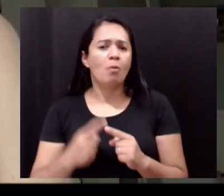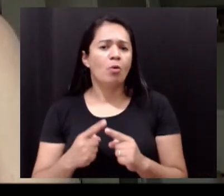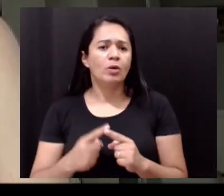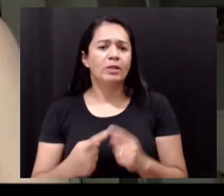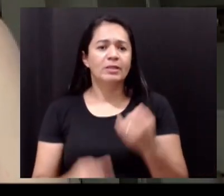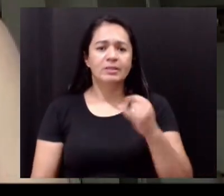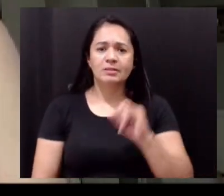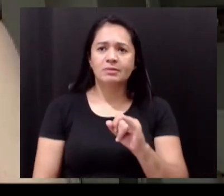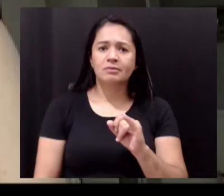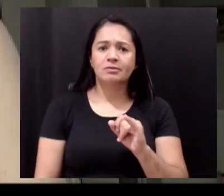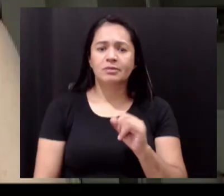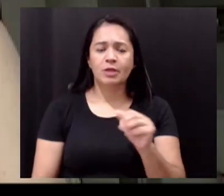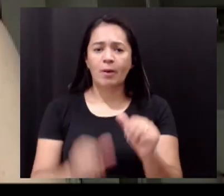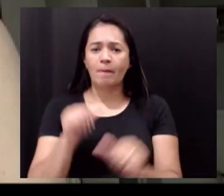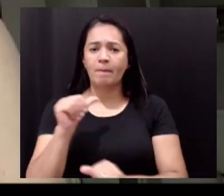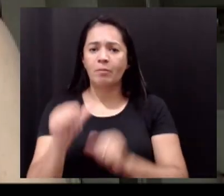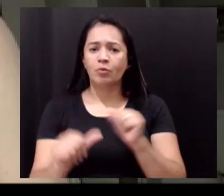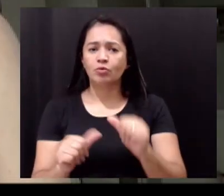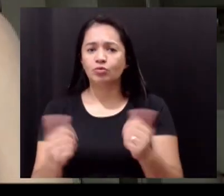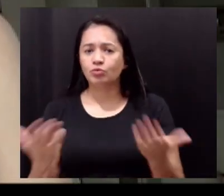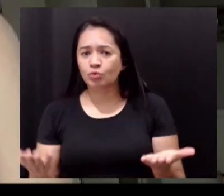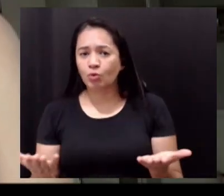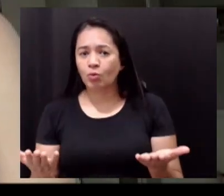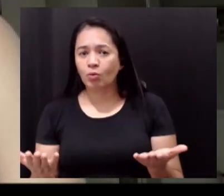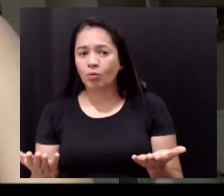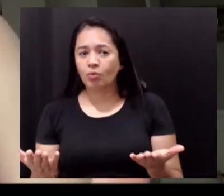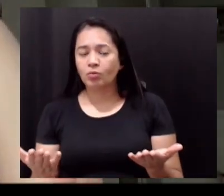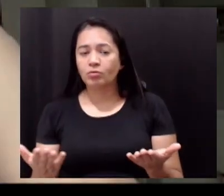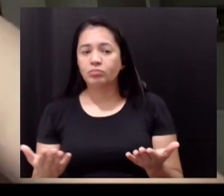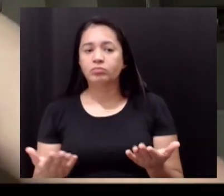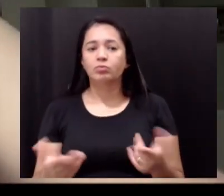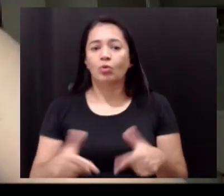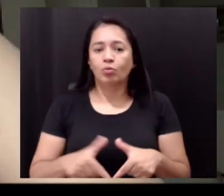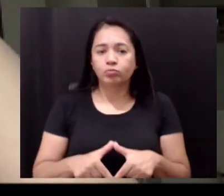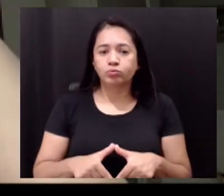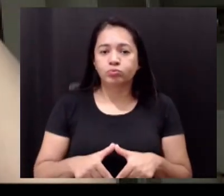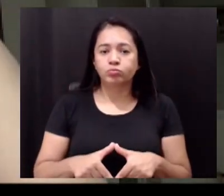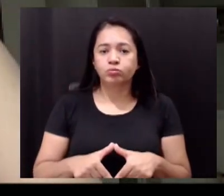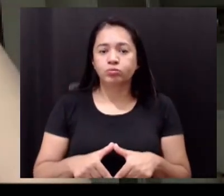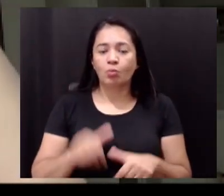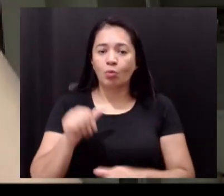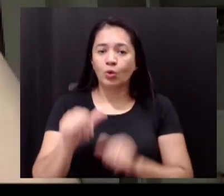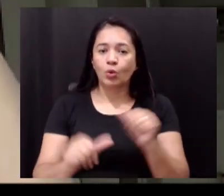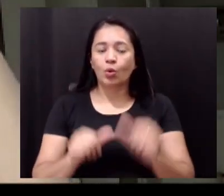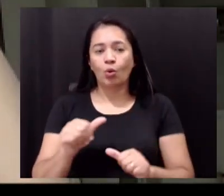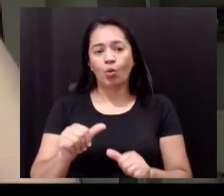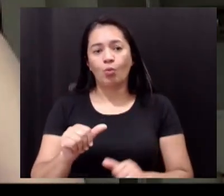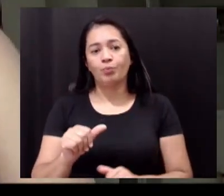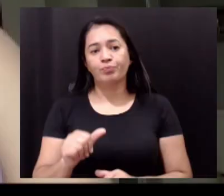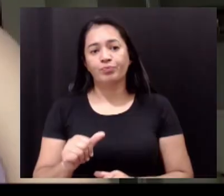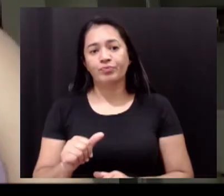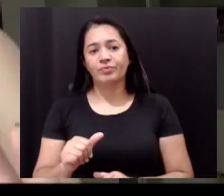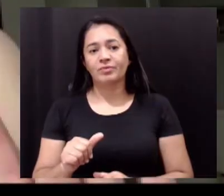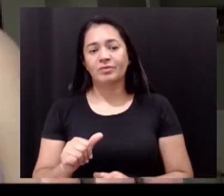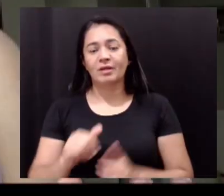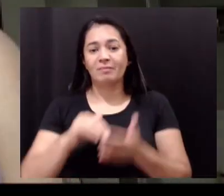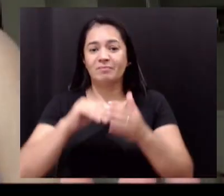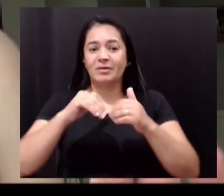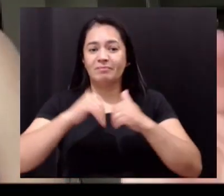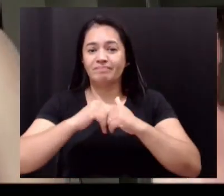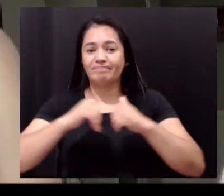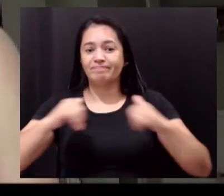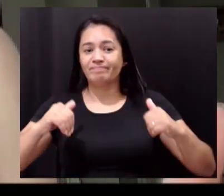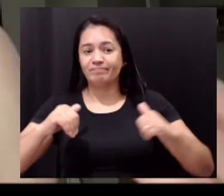alteração no colo de útero, se tem uma alteração no útero, ou é um diagnóstico de exclusão em que nós não temos